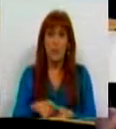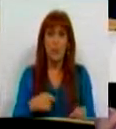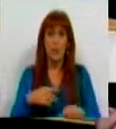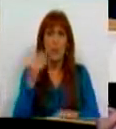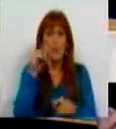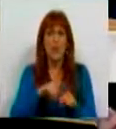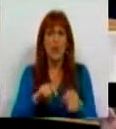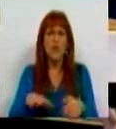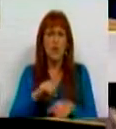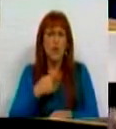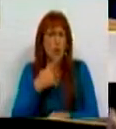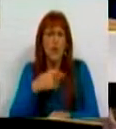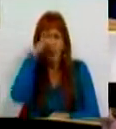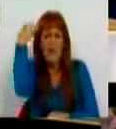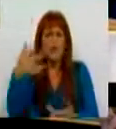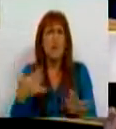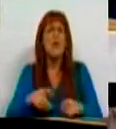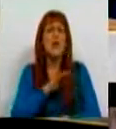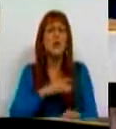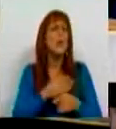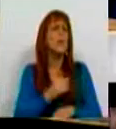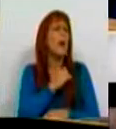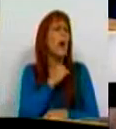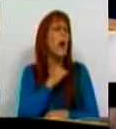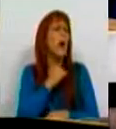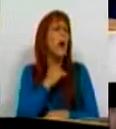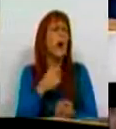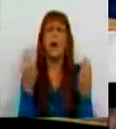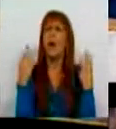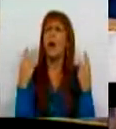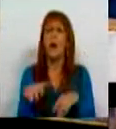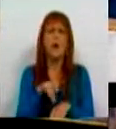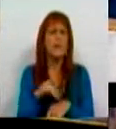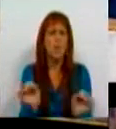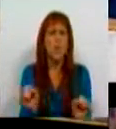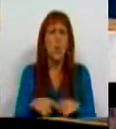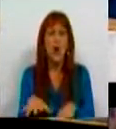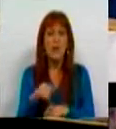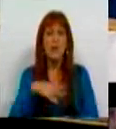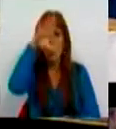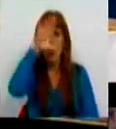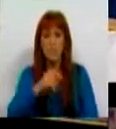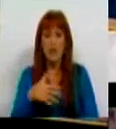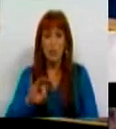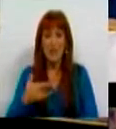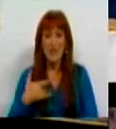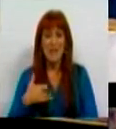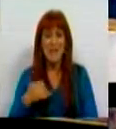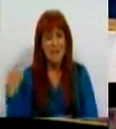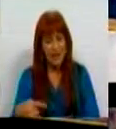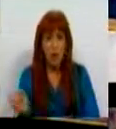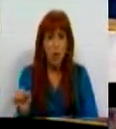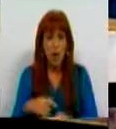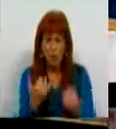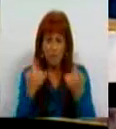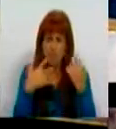banco se encontrava numa situação extremamente difícil, mas os senhores continuaram indiferentes e sensíveis à situação. O Governo PSD-CDS tinha ou não